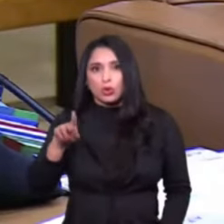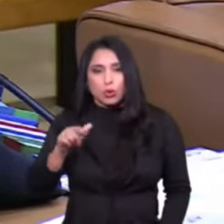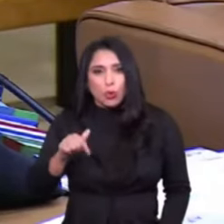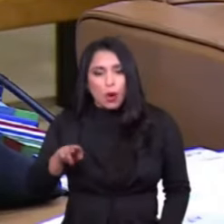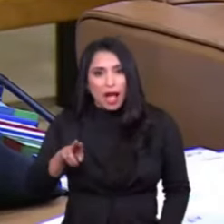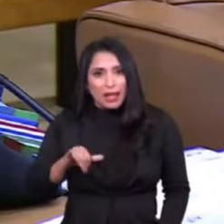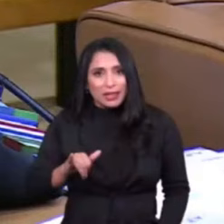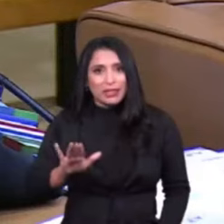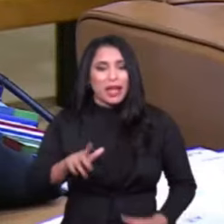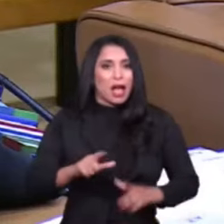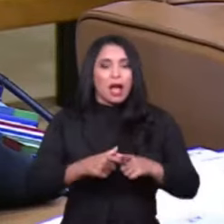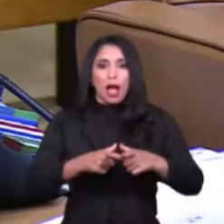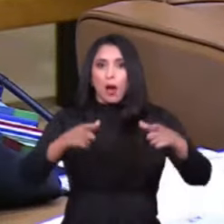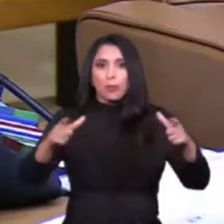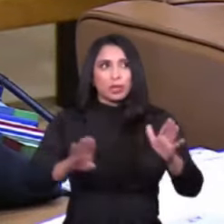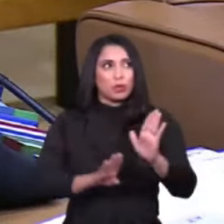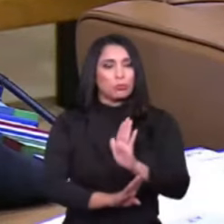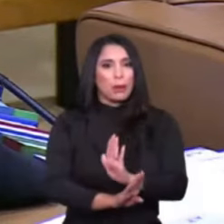legalização.